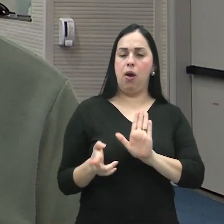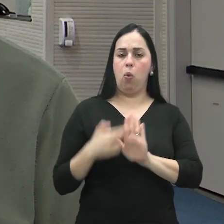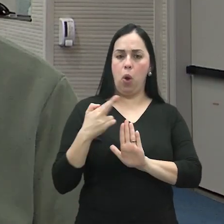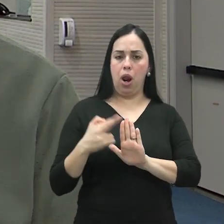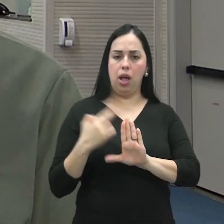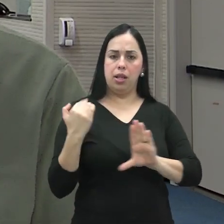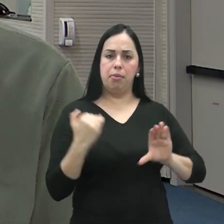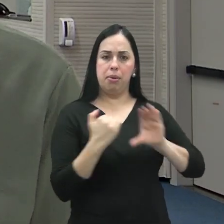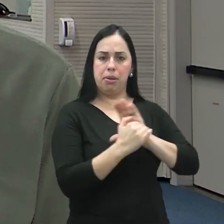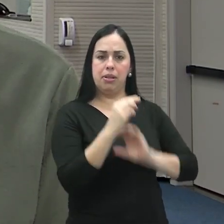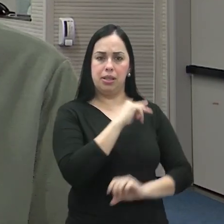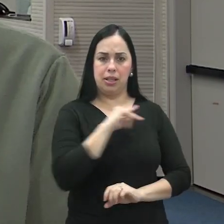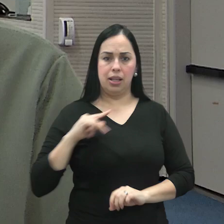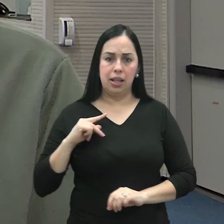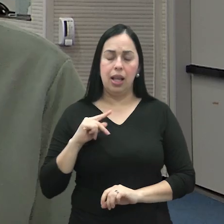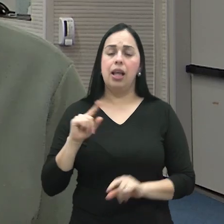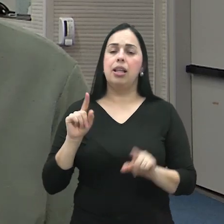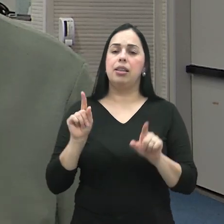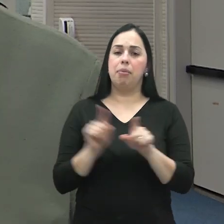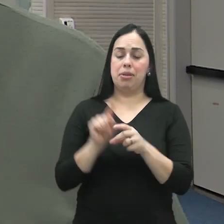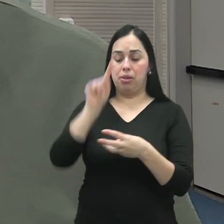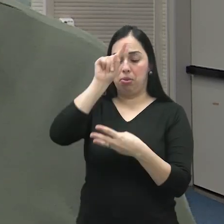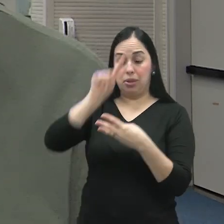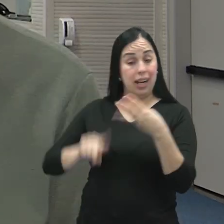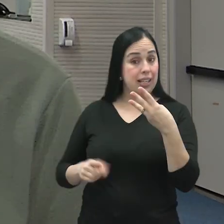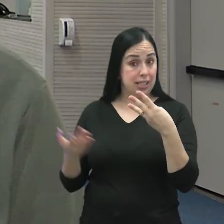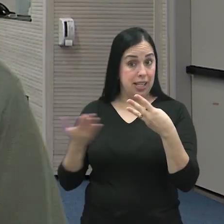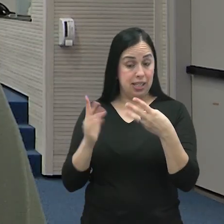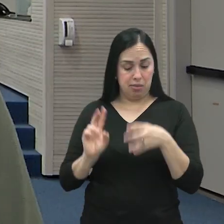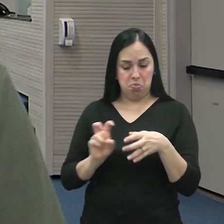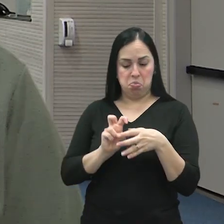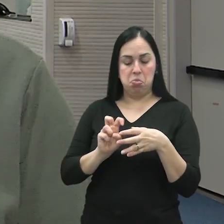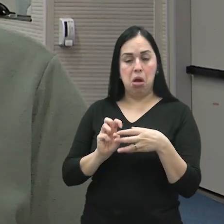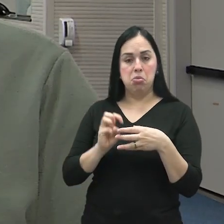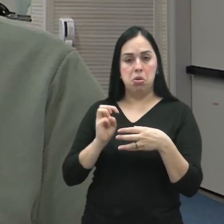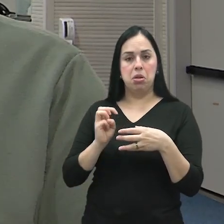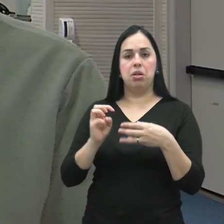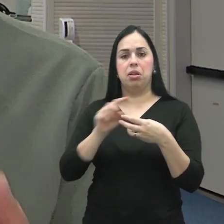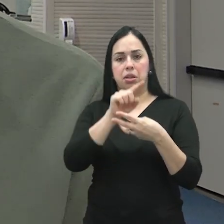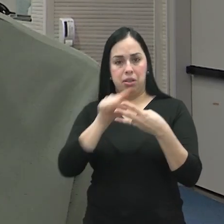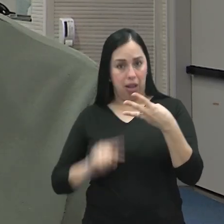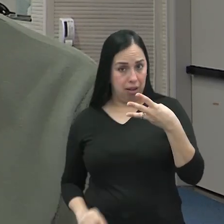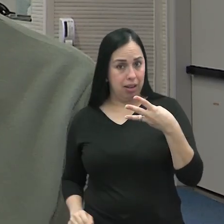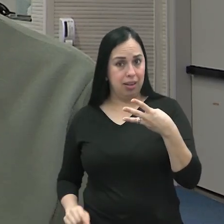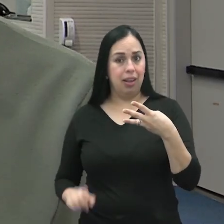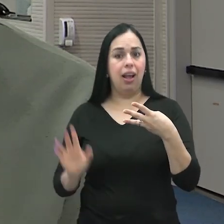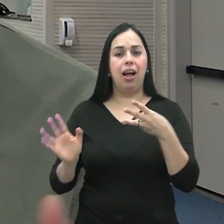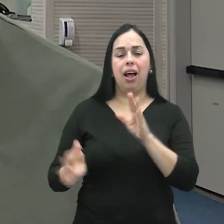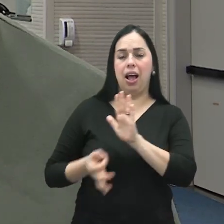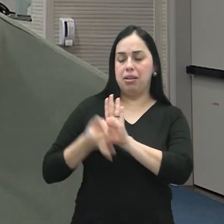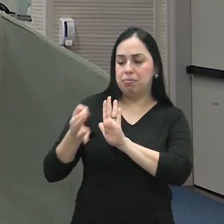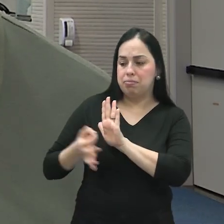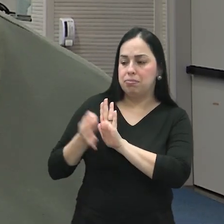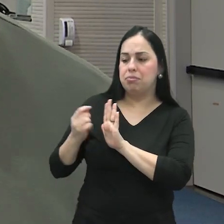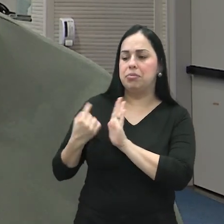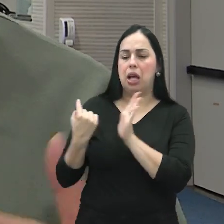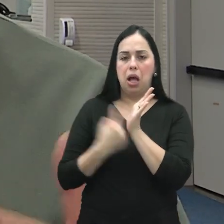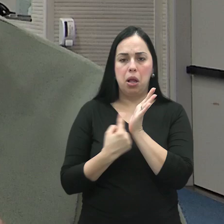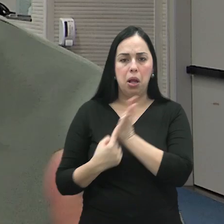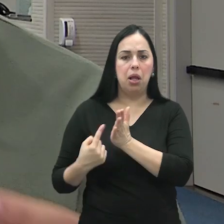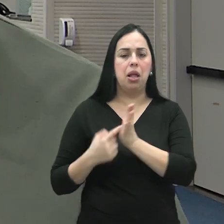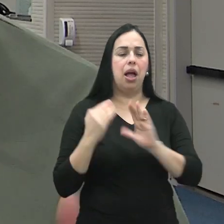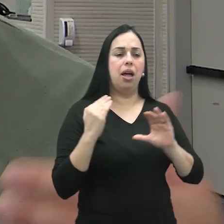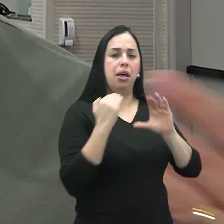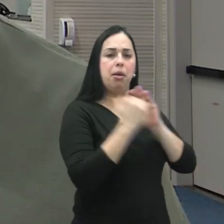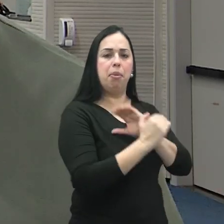para o presidente e como são 3 relatores nessa comissão, então aí dependendo da quantidade de pareceres favoráveis, ela